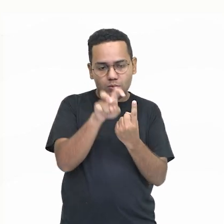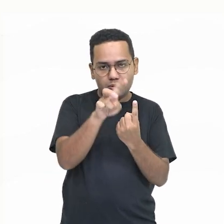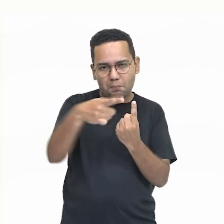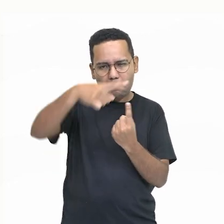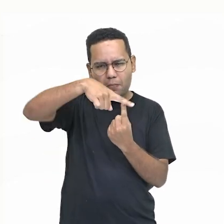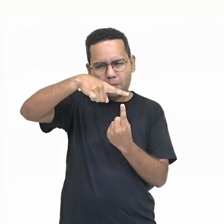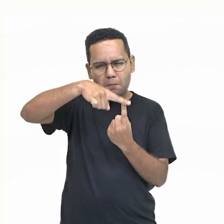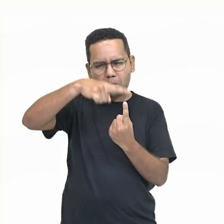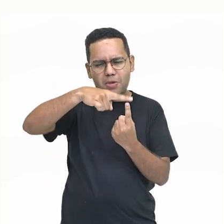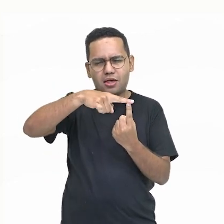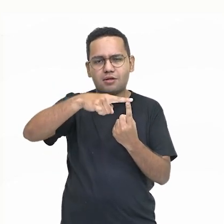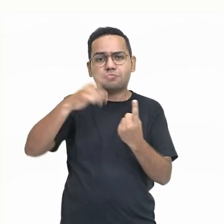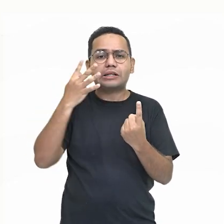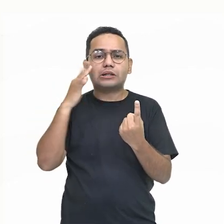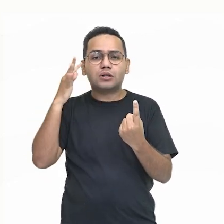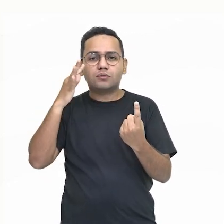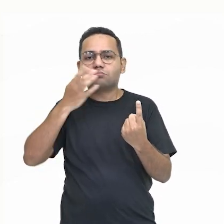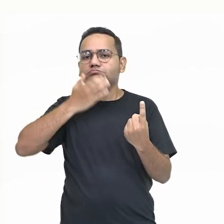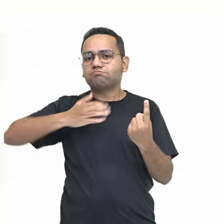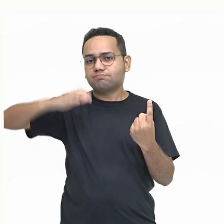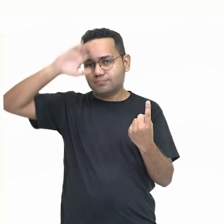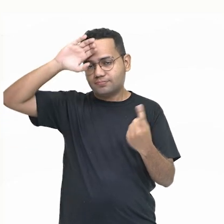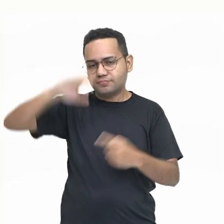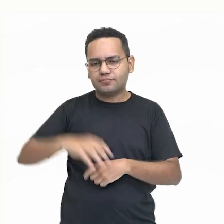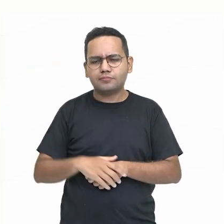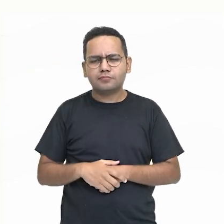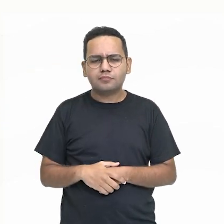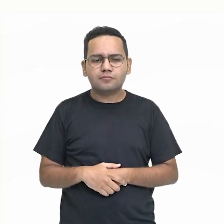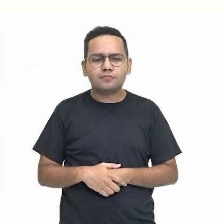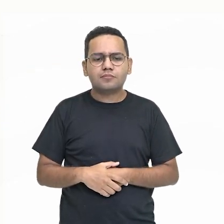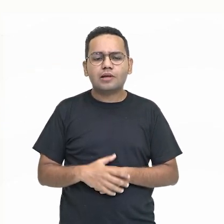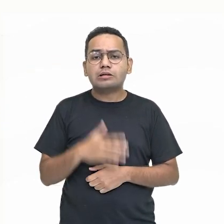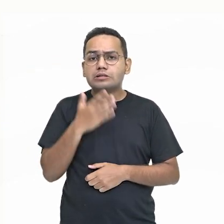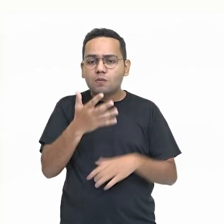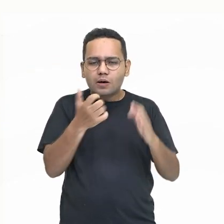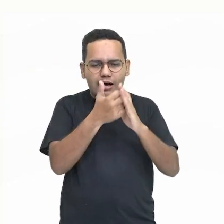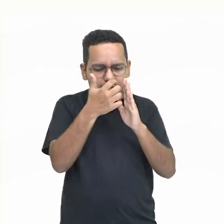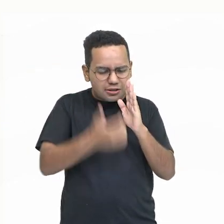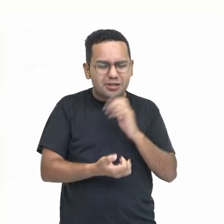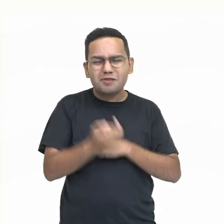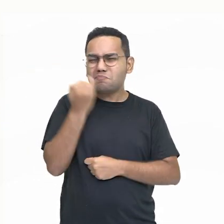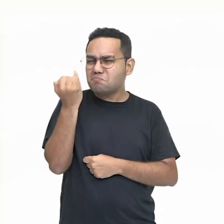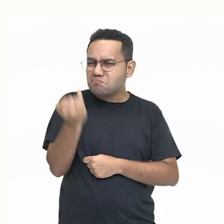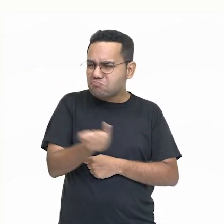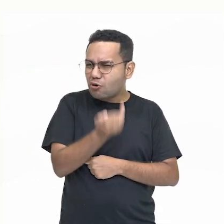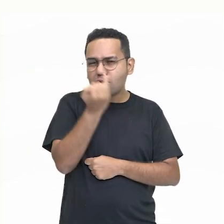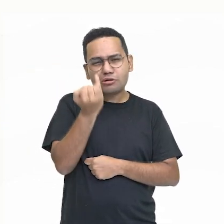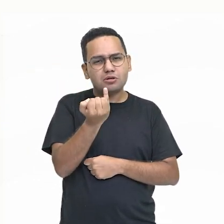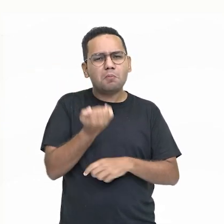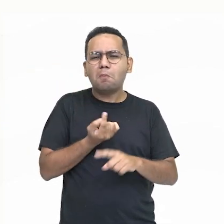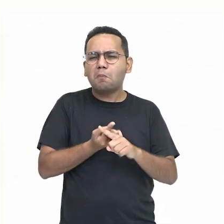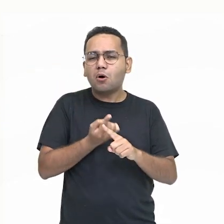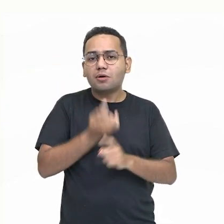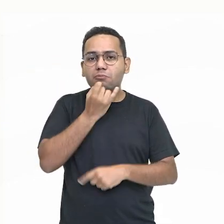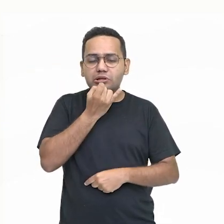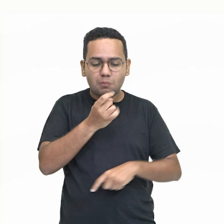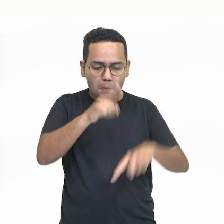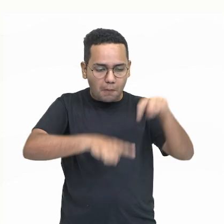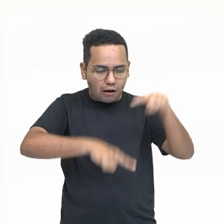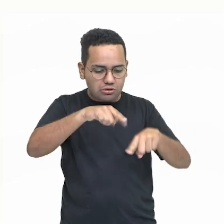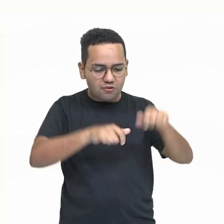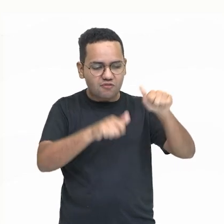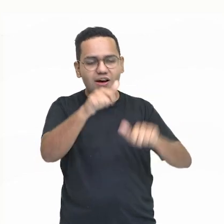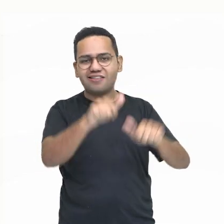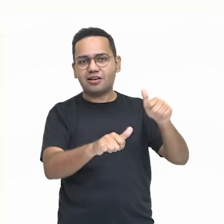os princípios fundamentais usados para analisar o movimento dos corpos.